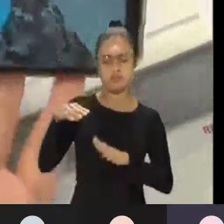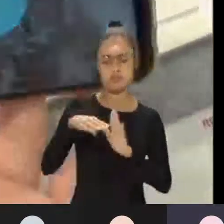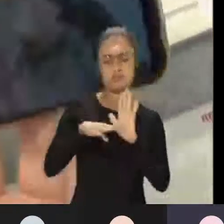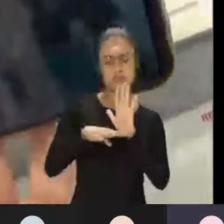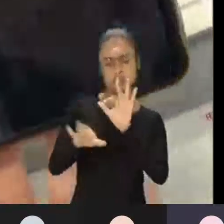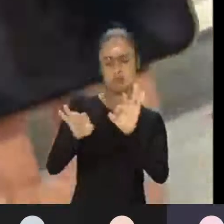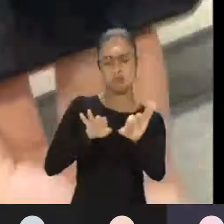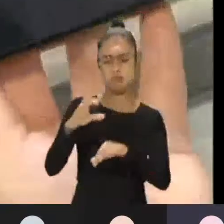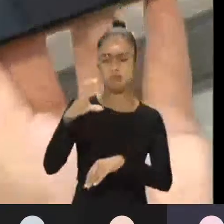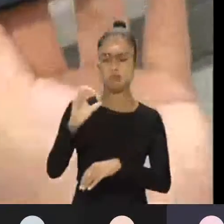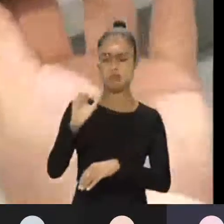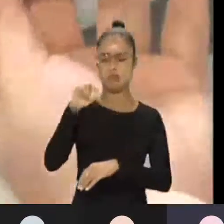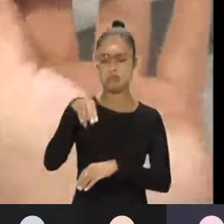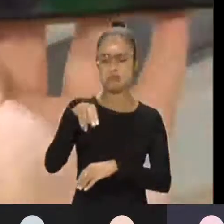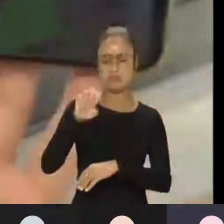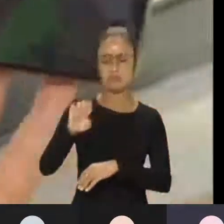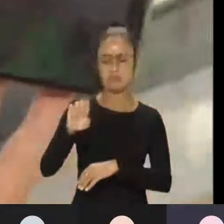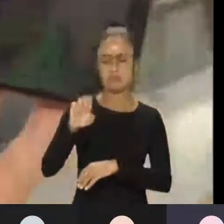cone.